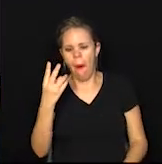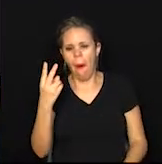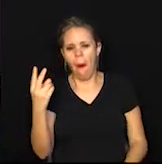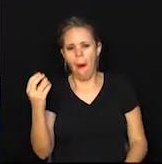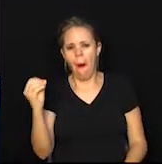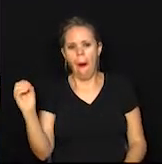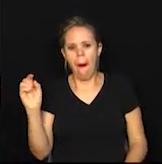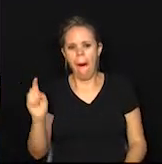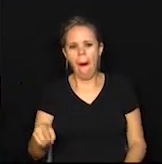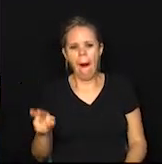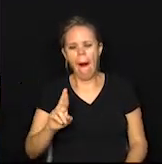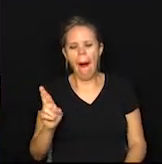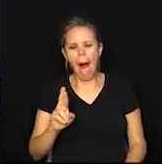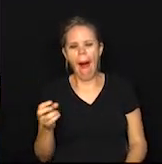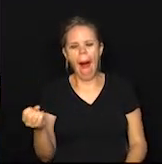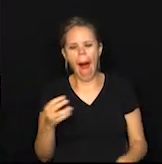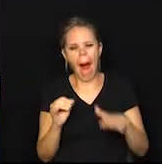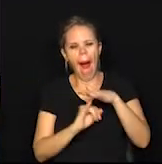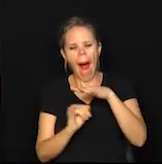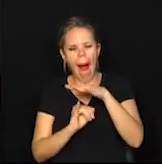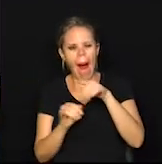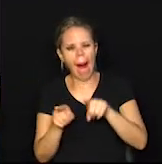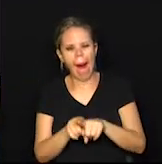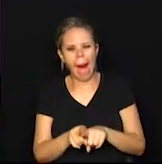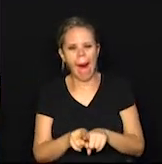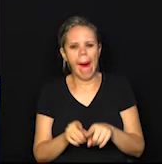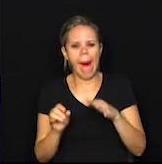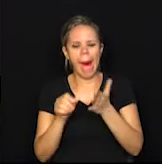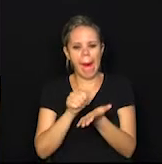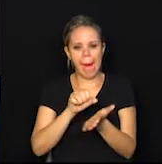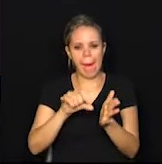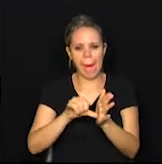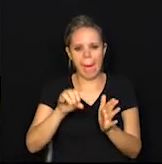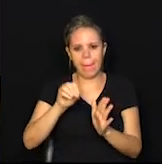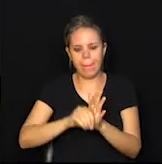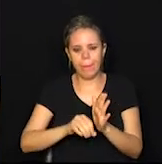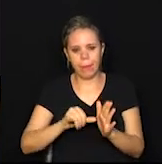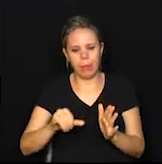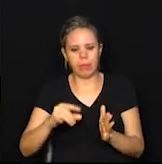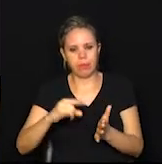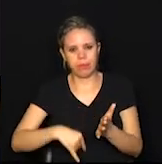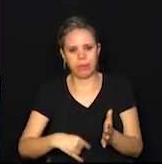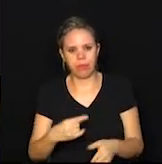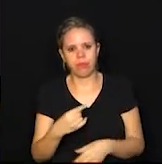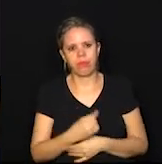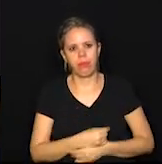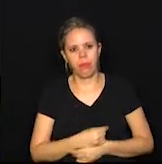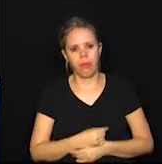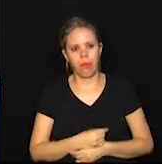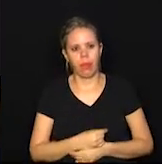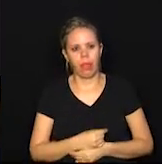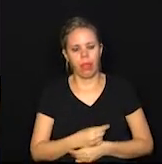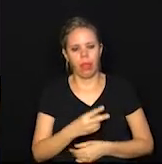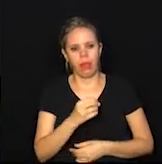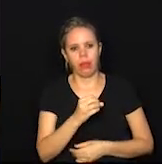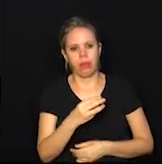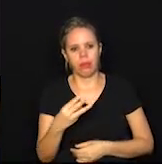essas novas entidades, e o edital número 3 de 2020 são 21 entidades,